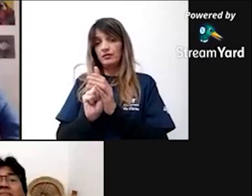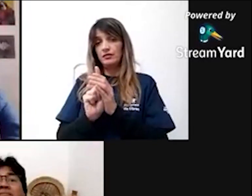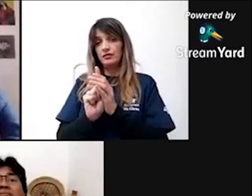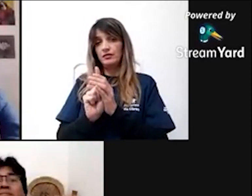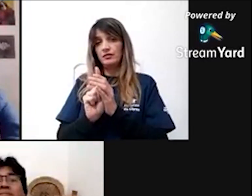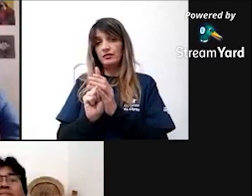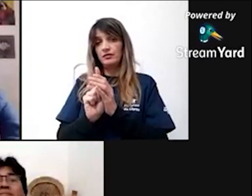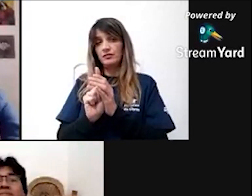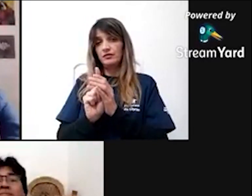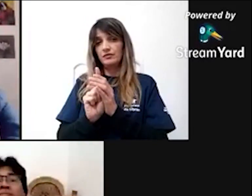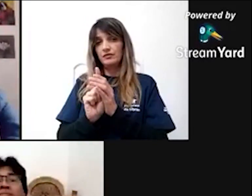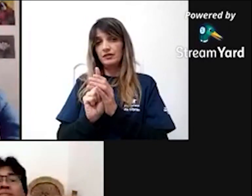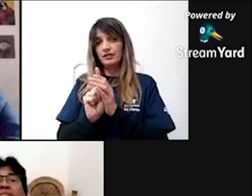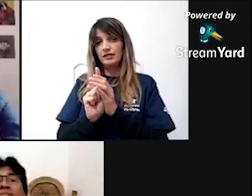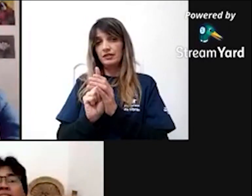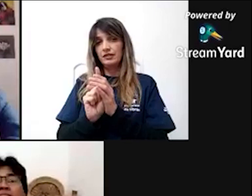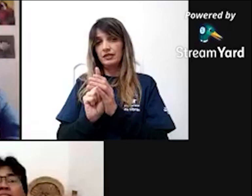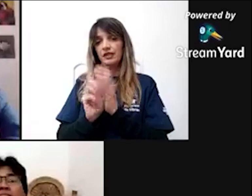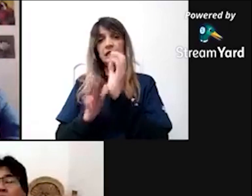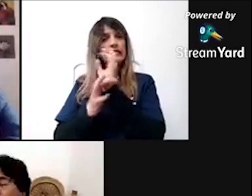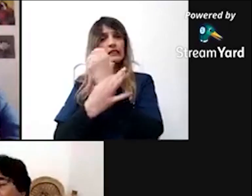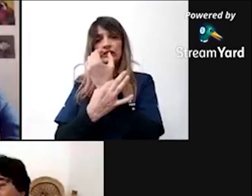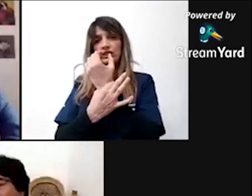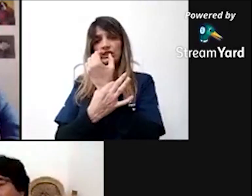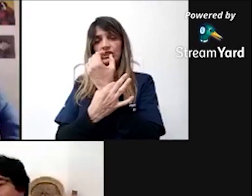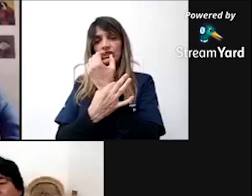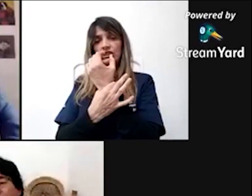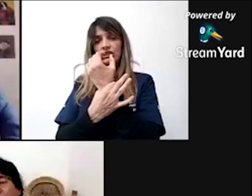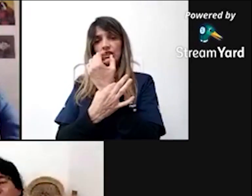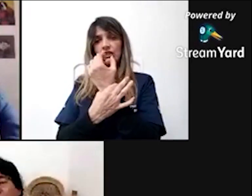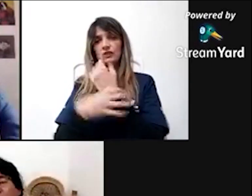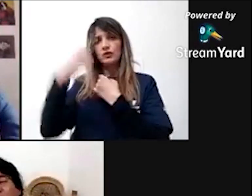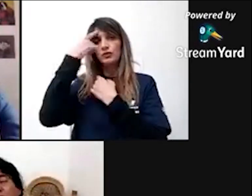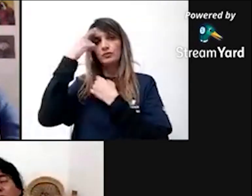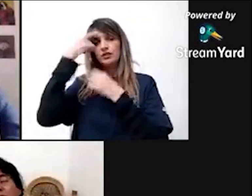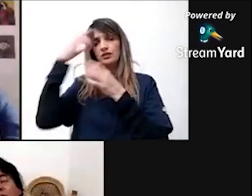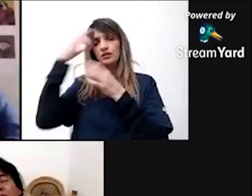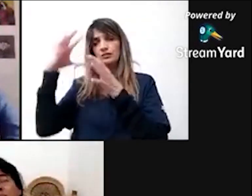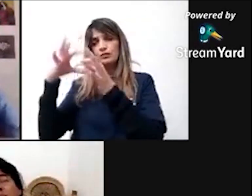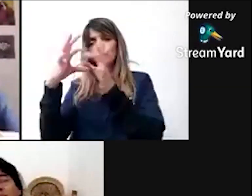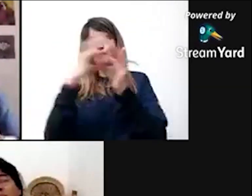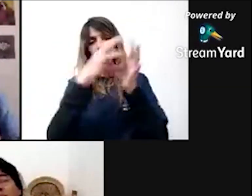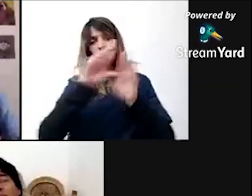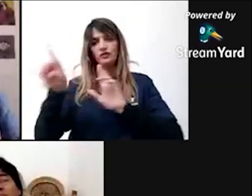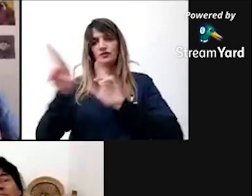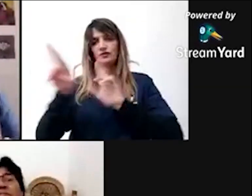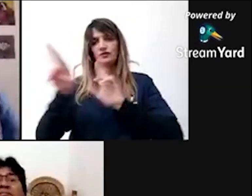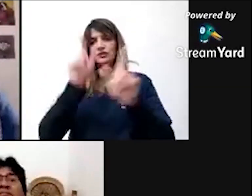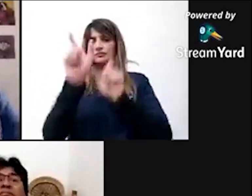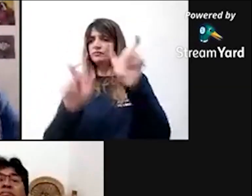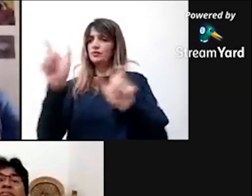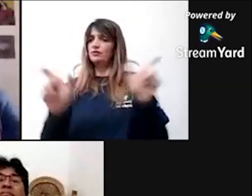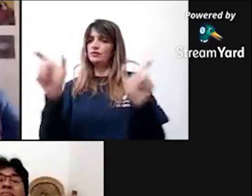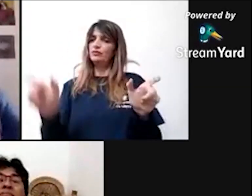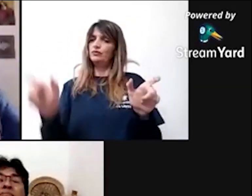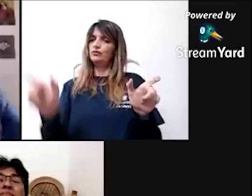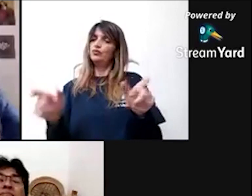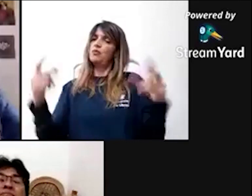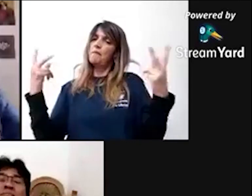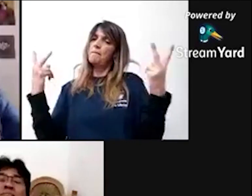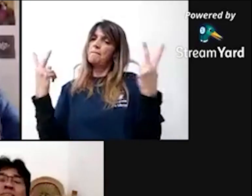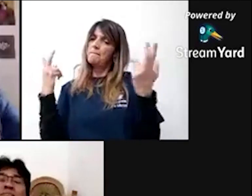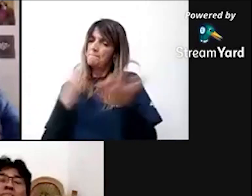a garantia de sanidade que une diferentes seres no mesmo processo de